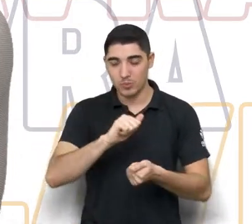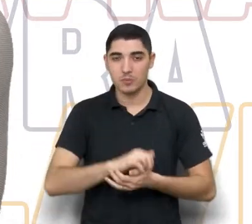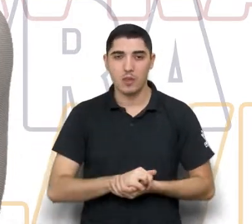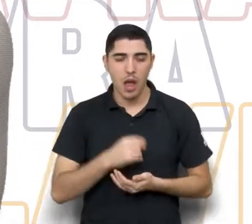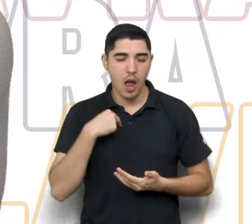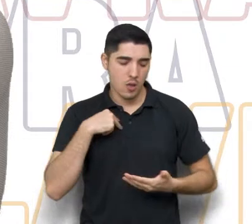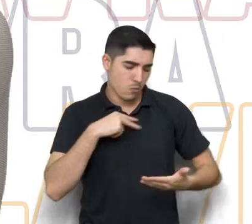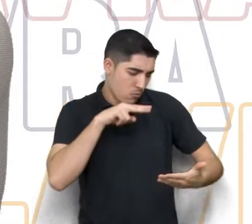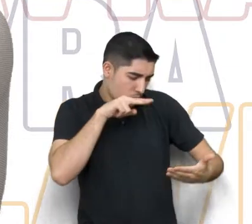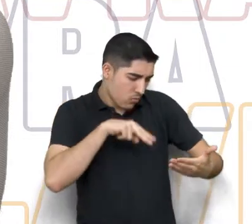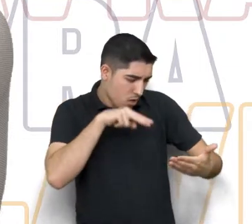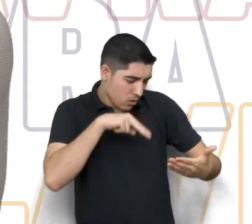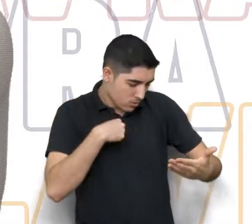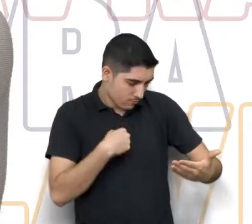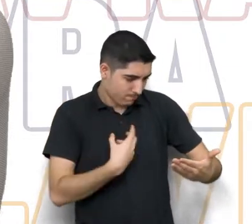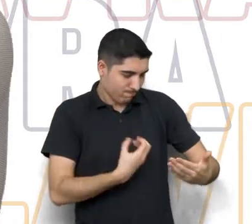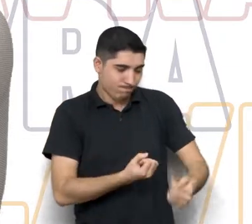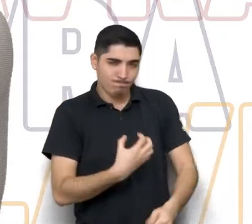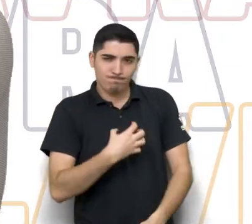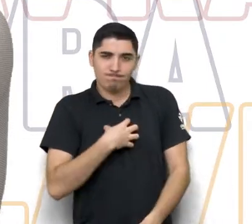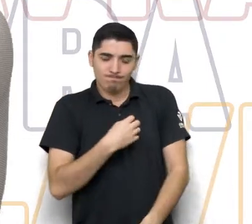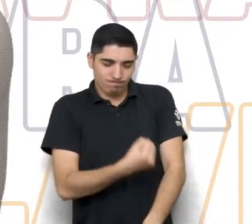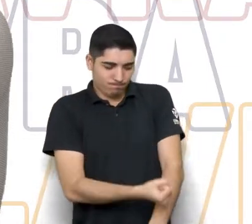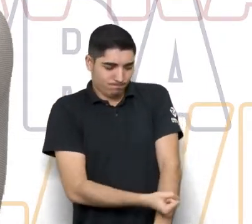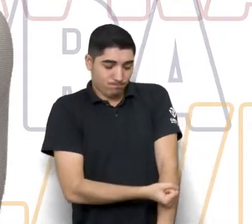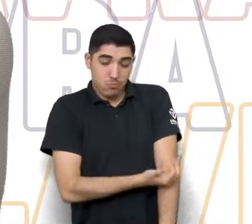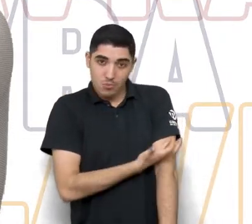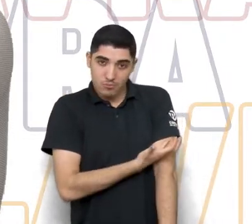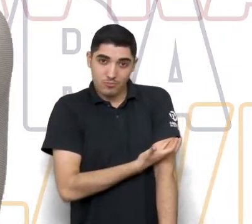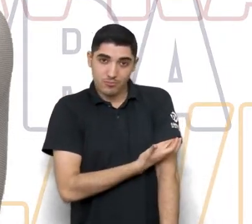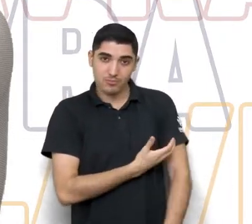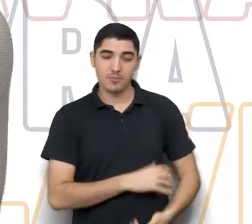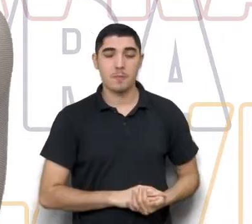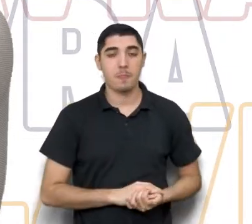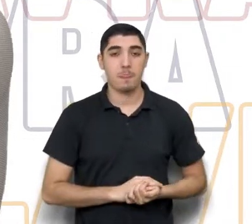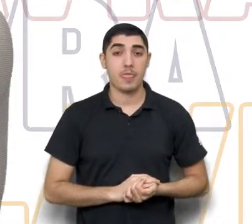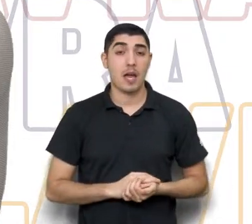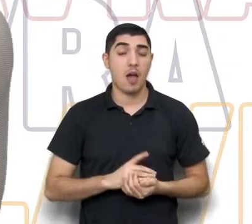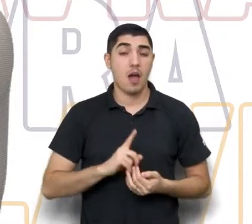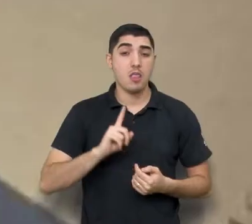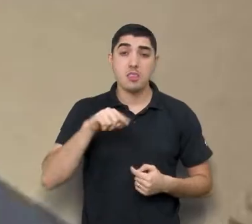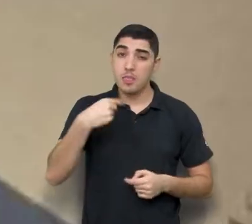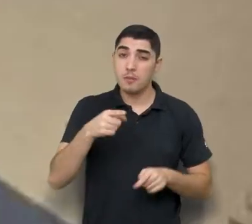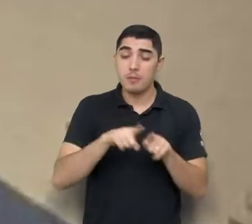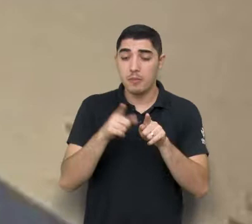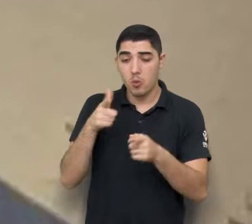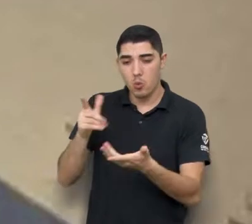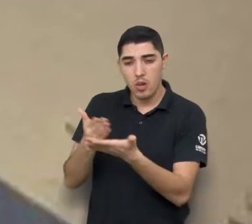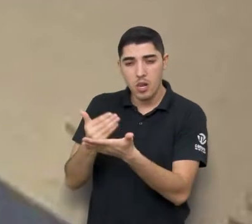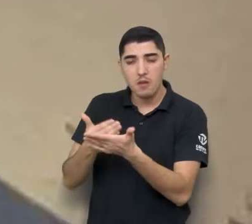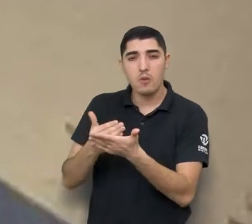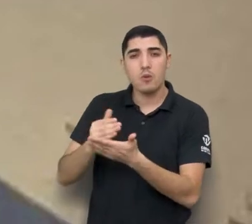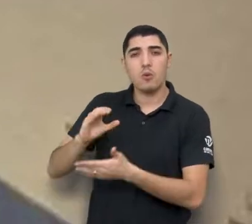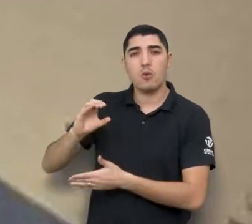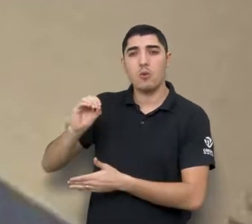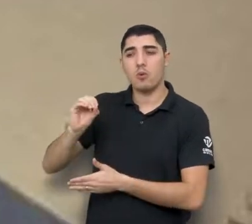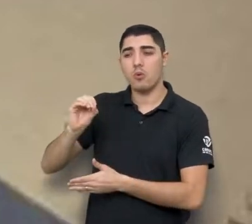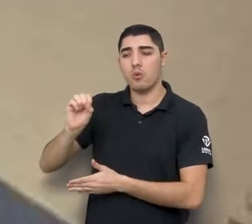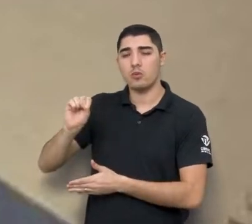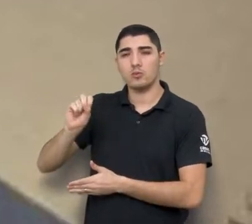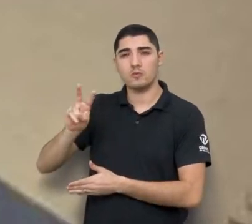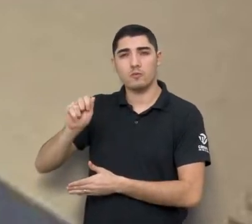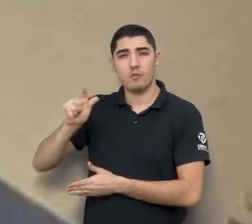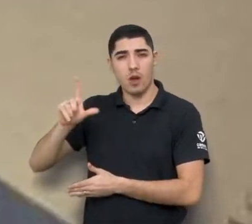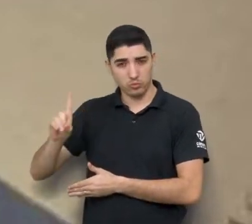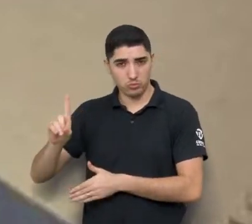E eu fiquei encantado com a escrita do Drummond, né? E aí também eu tive contato com a obra do Oswald de Andrade,